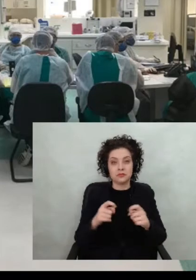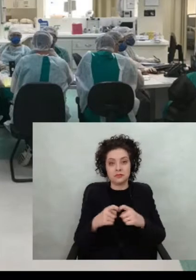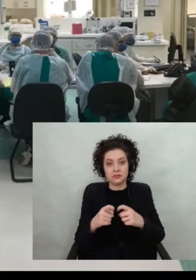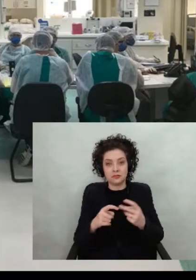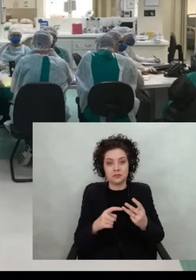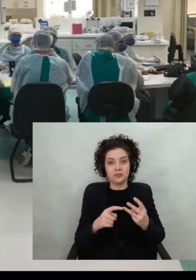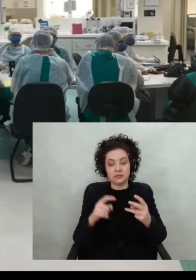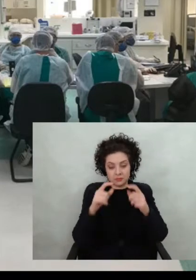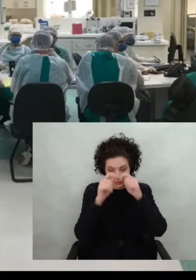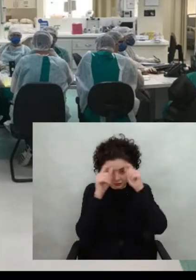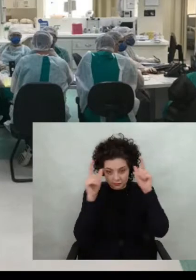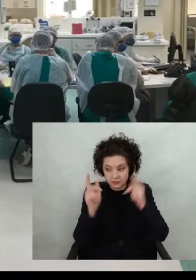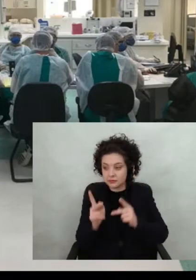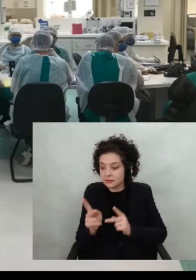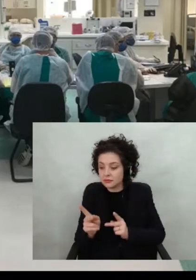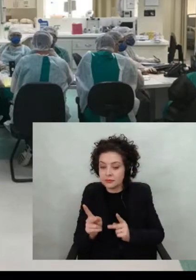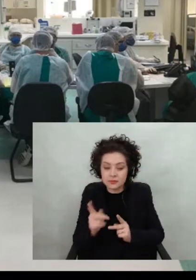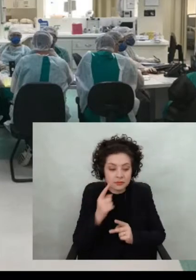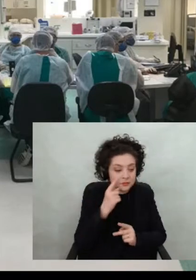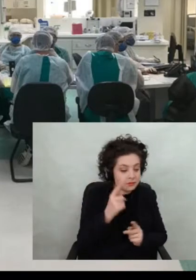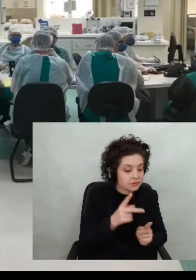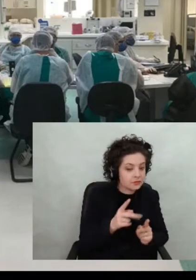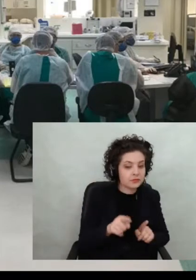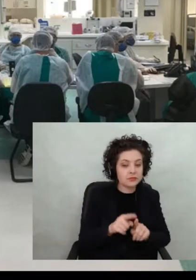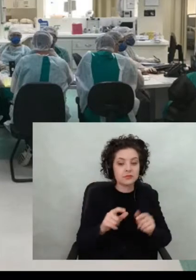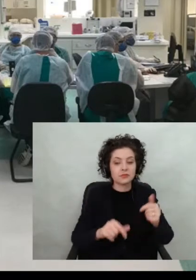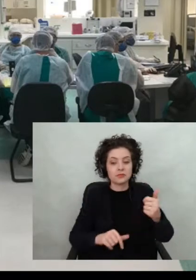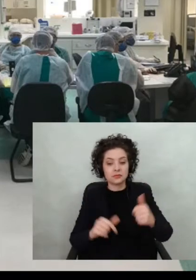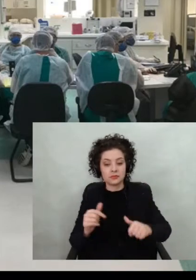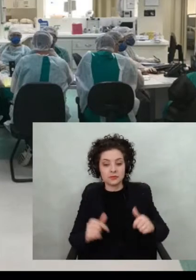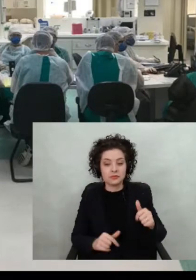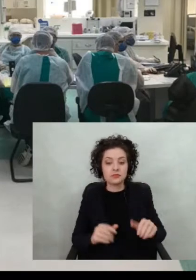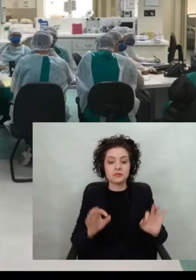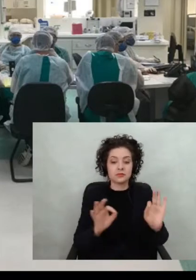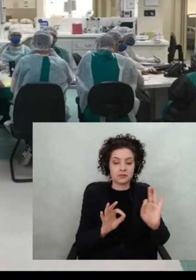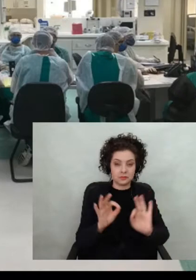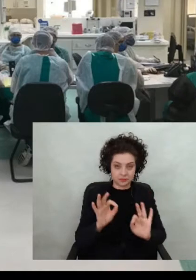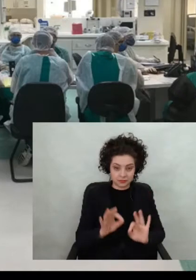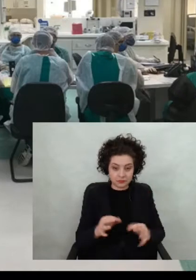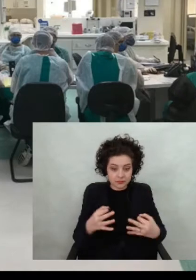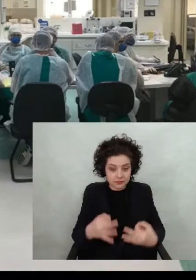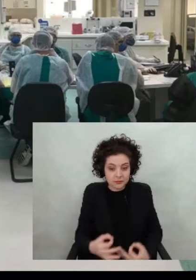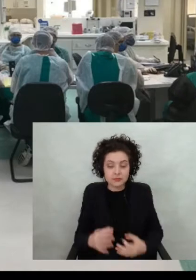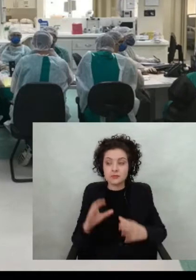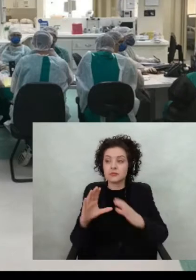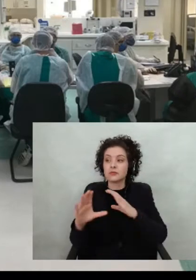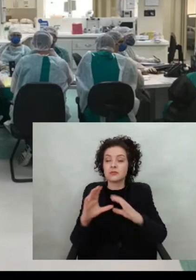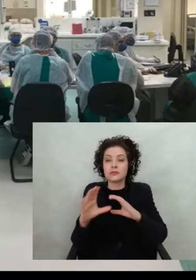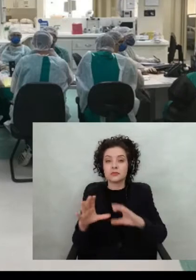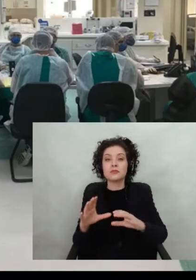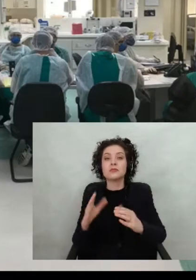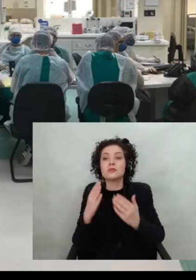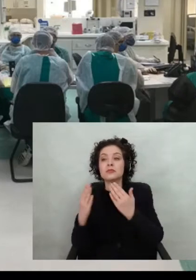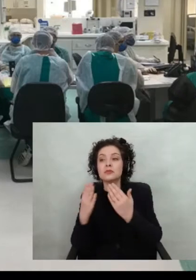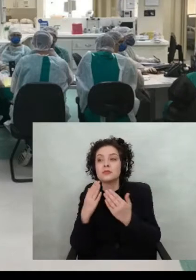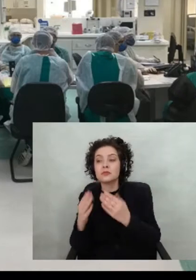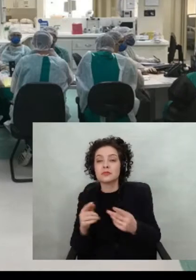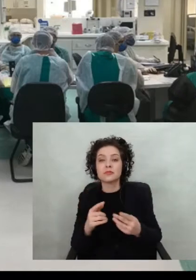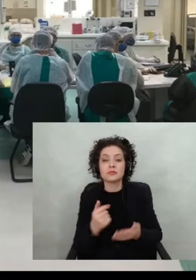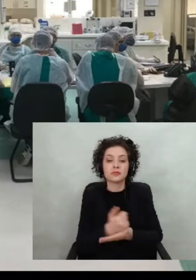mas usando estratégias adequadas de comunicação com a equipe de fora, que é formada por psicólogos,